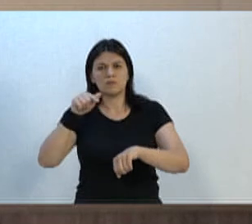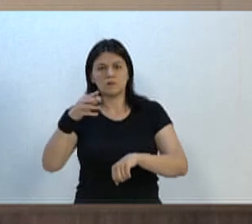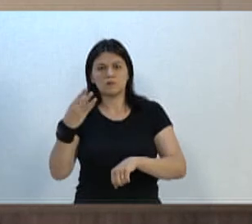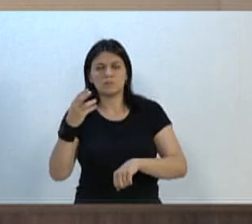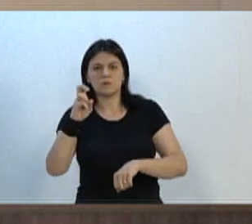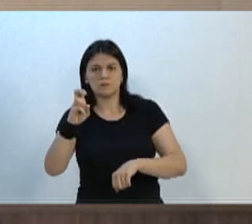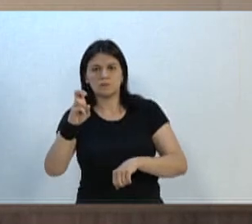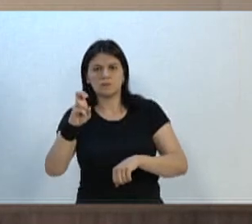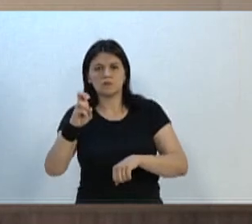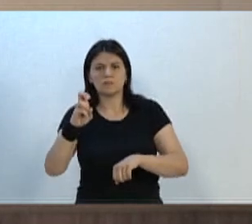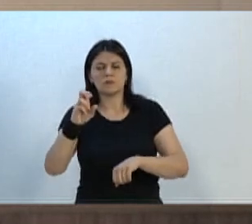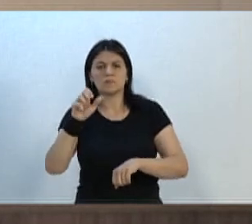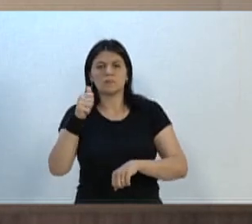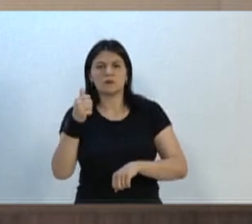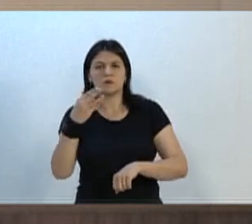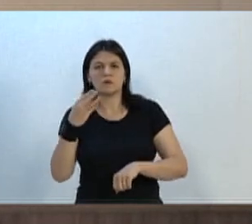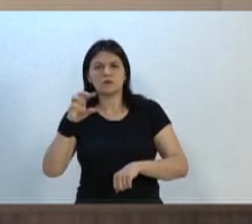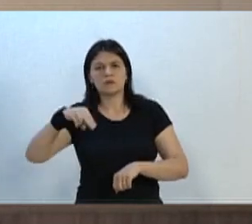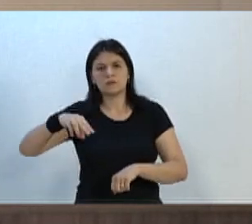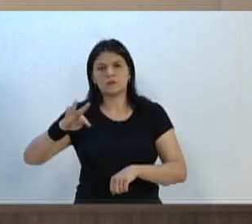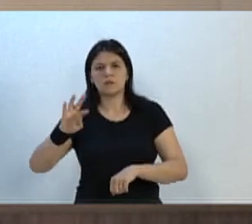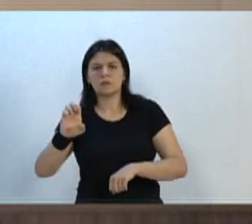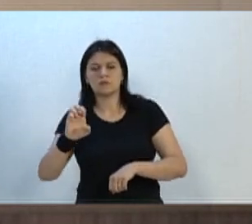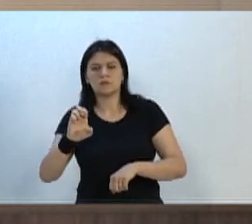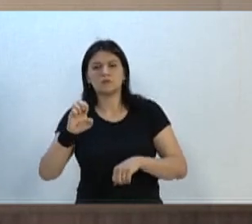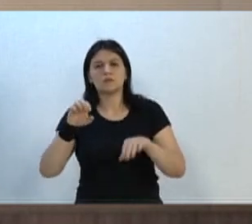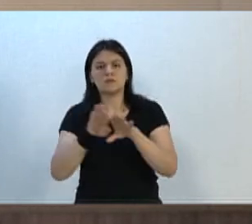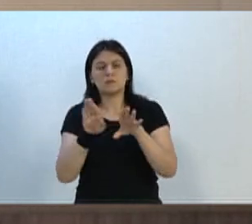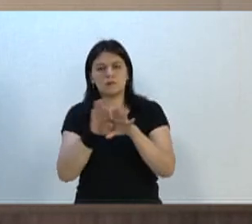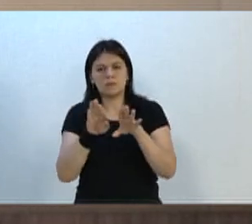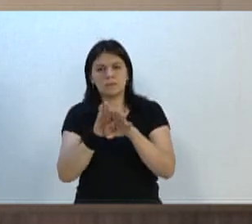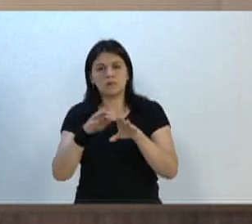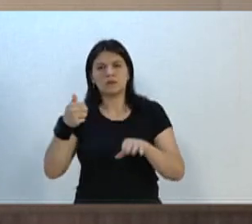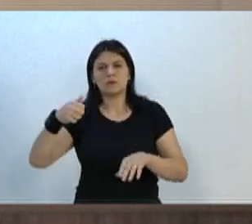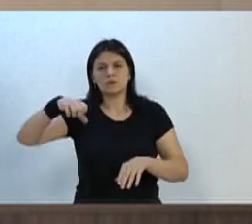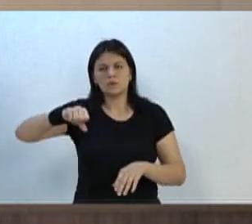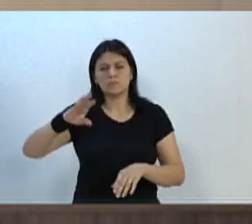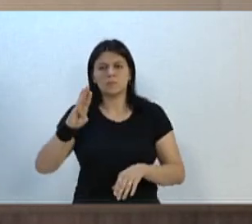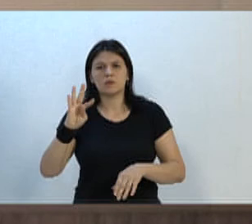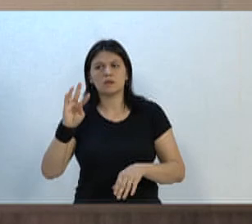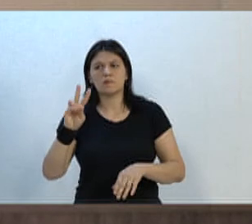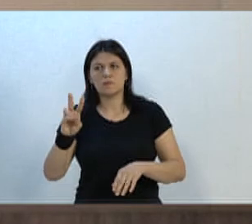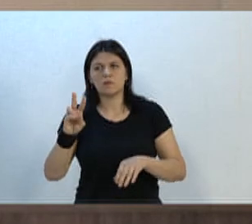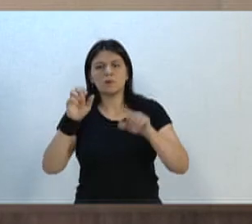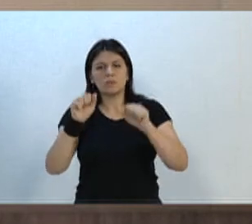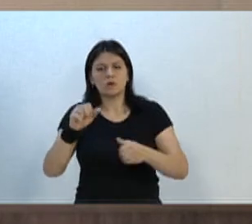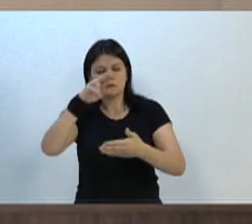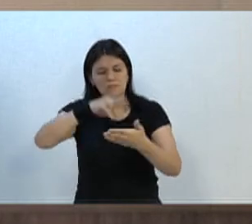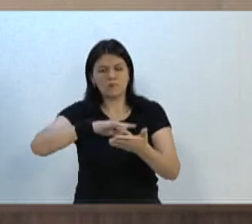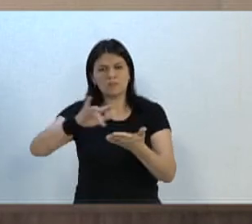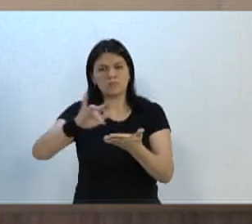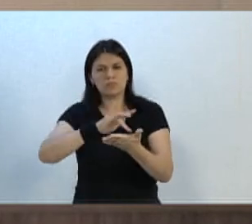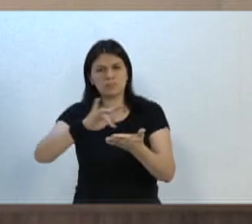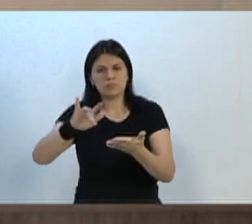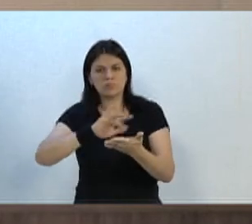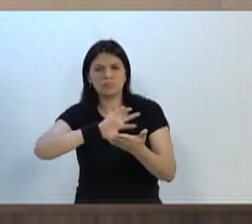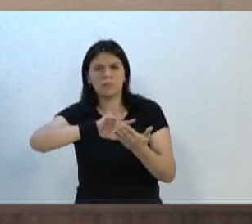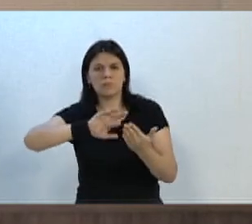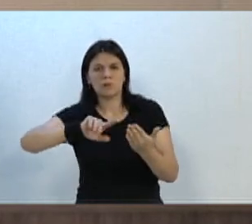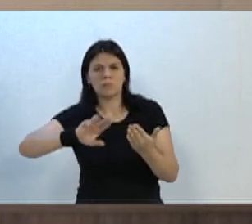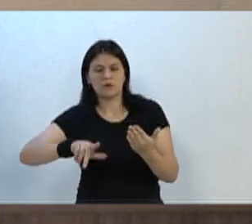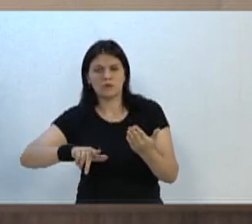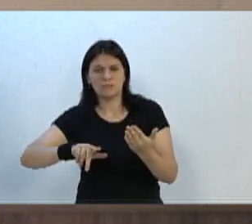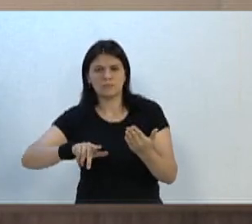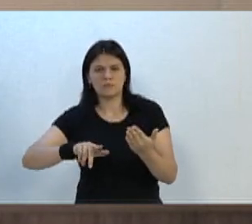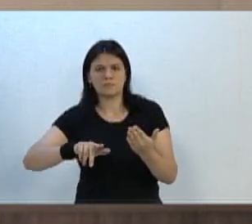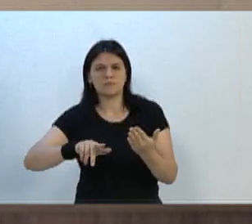pelos canais 14 da NET 19 da btv e pode ser assistido em desktop notebooks e dispositivos móveis com o sistema